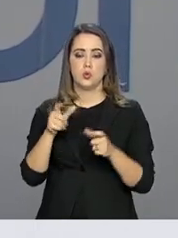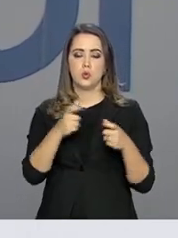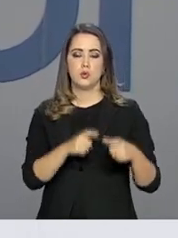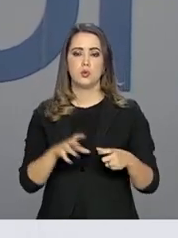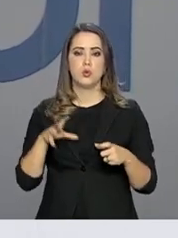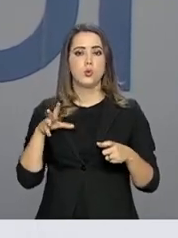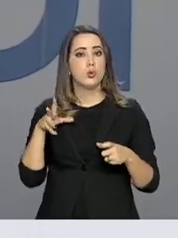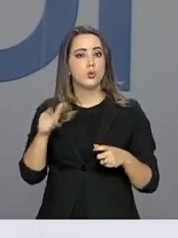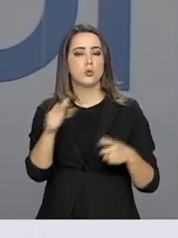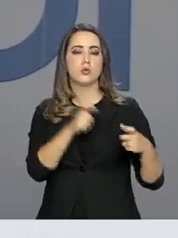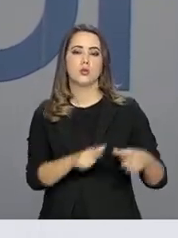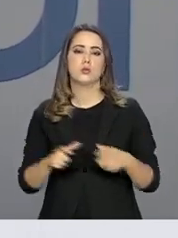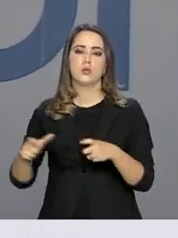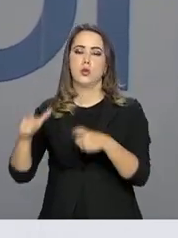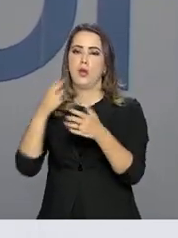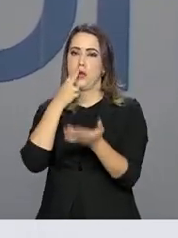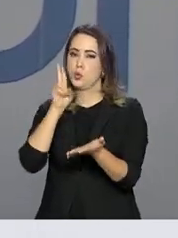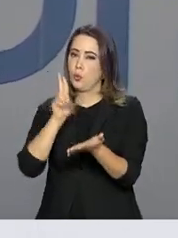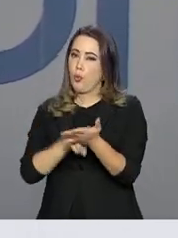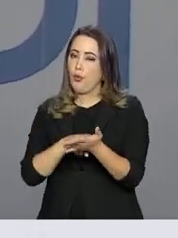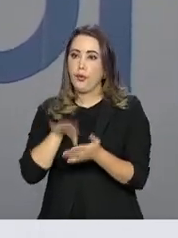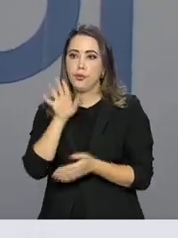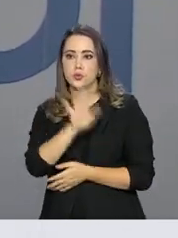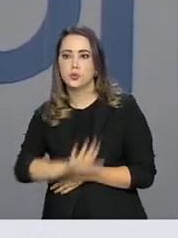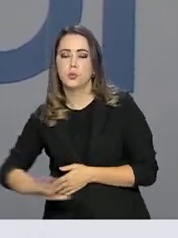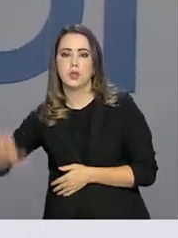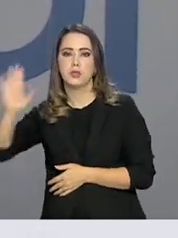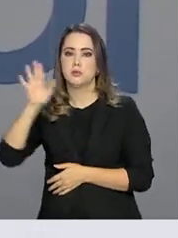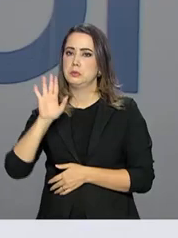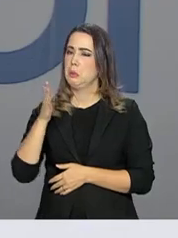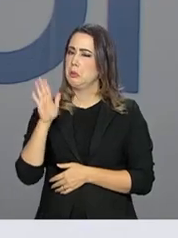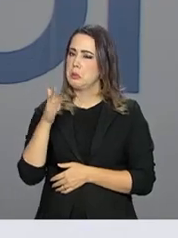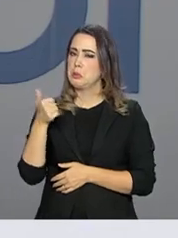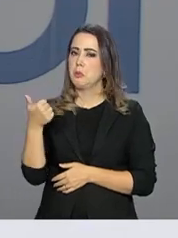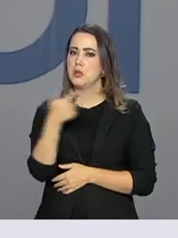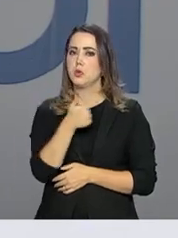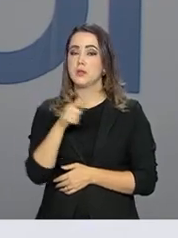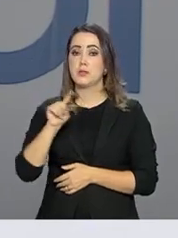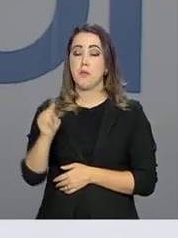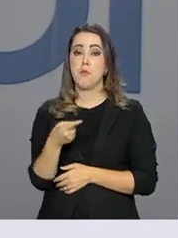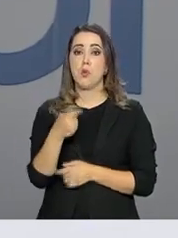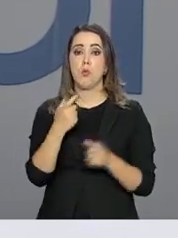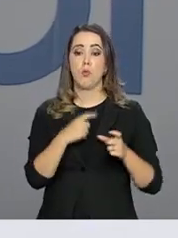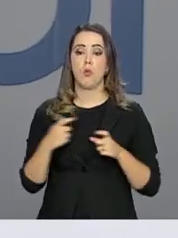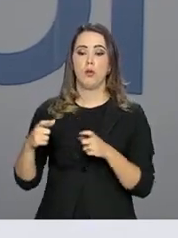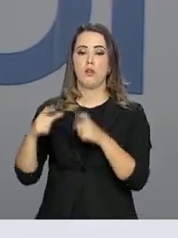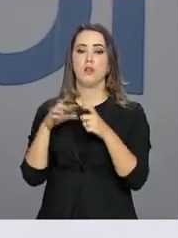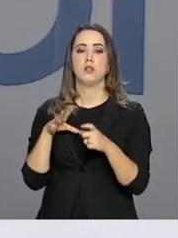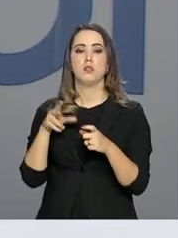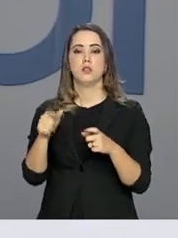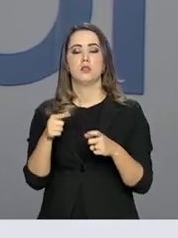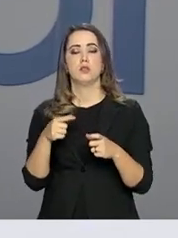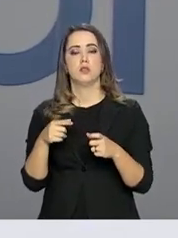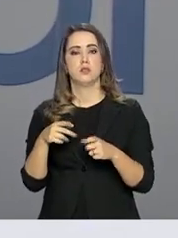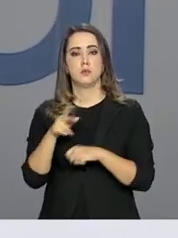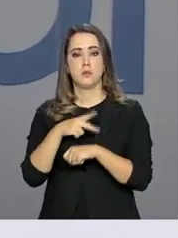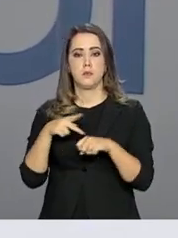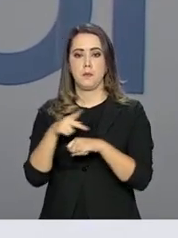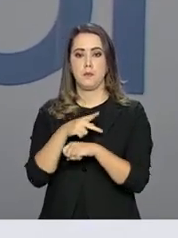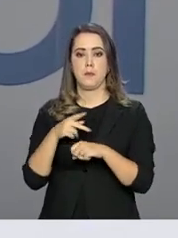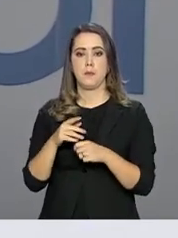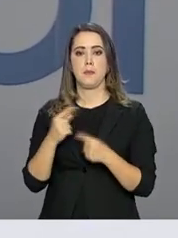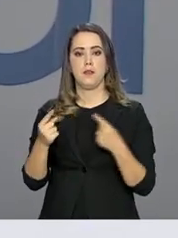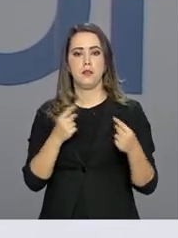agências do país e quando se fala em todas as vezes não falam em cerca de 12 mil pontos de atendimento no país inteiro em cada um dos 5.565